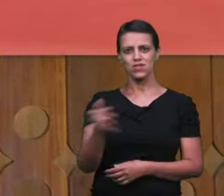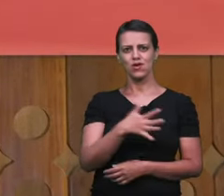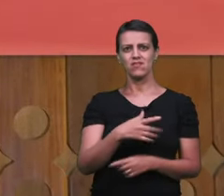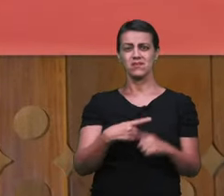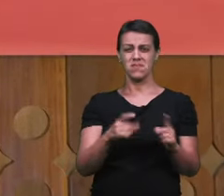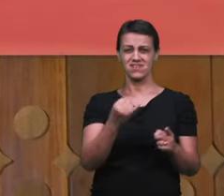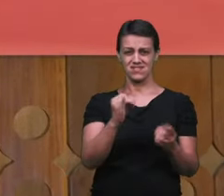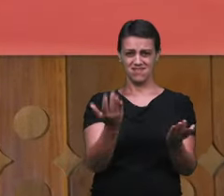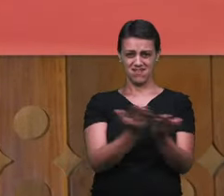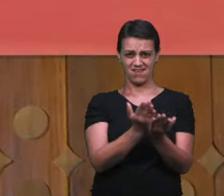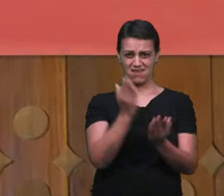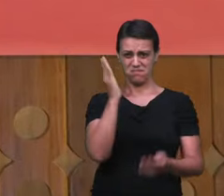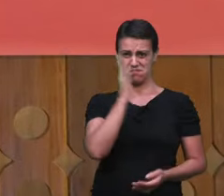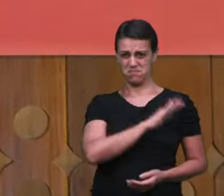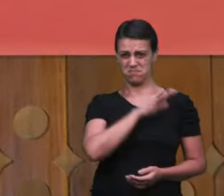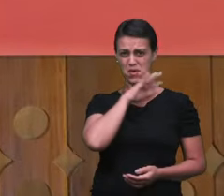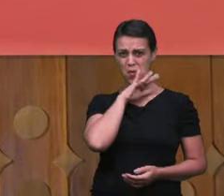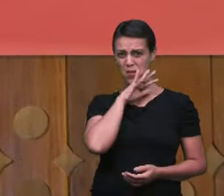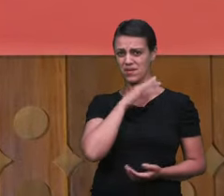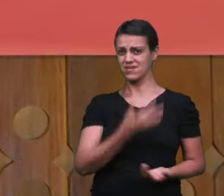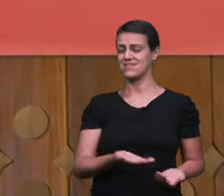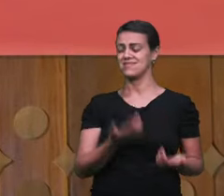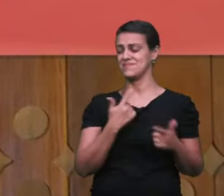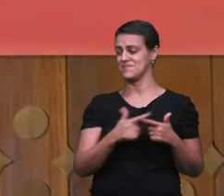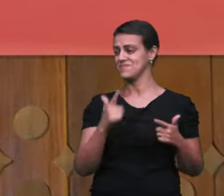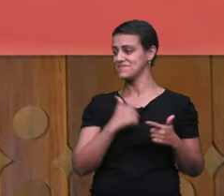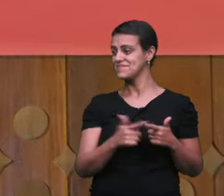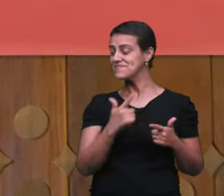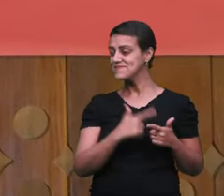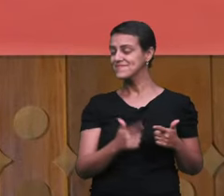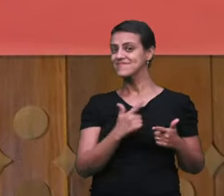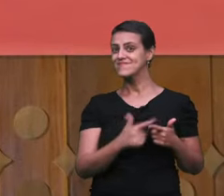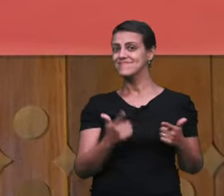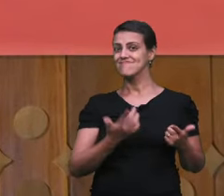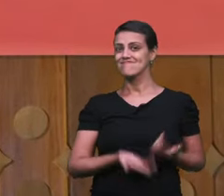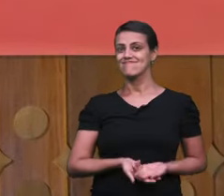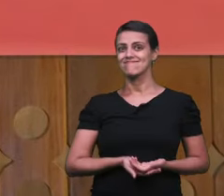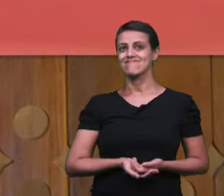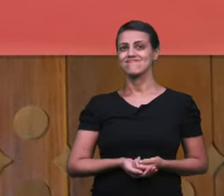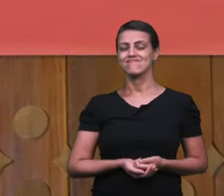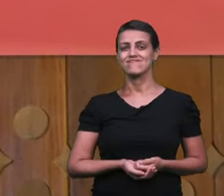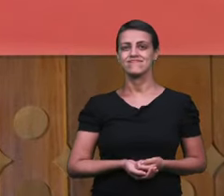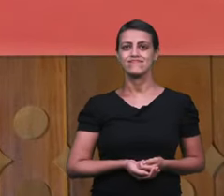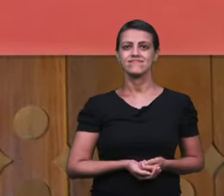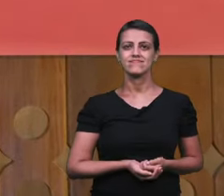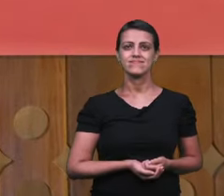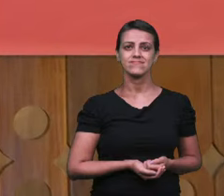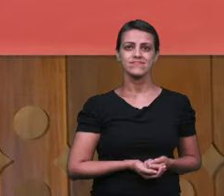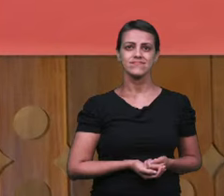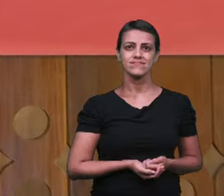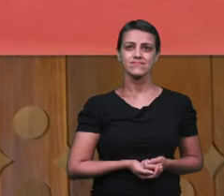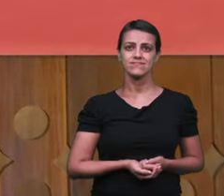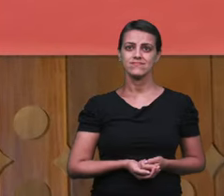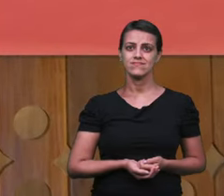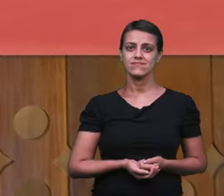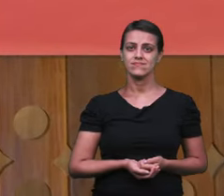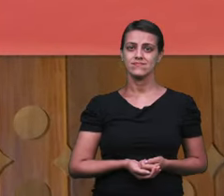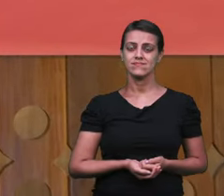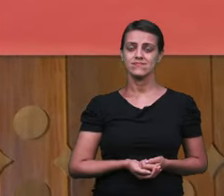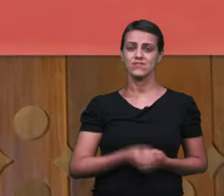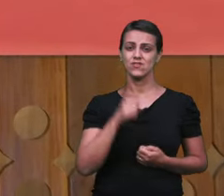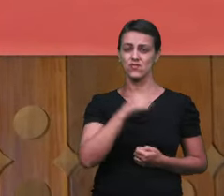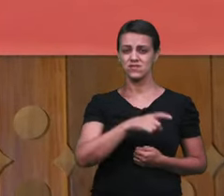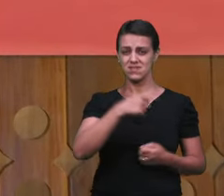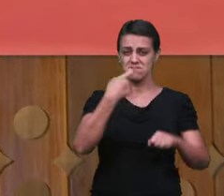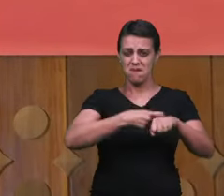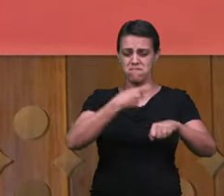o problema. Pregar para crente ruim, acabou. É dizer para ele a verdade, é